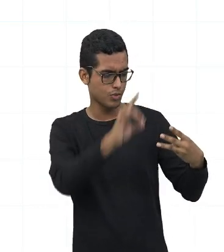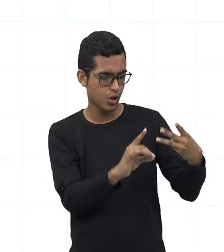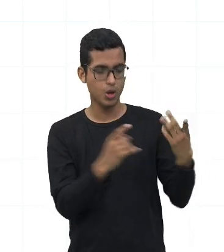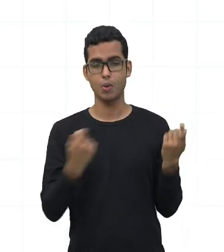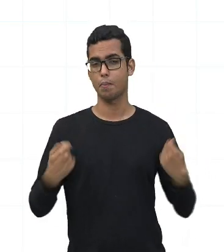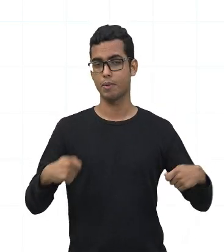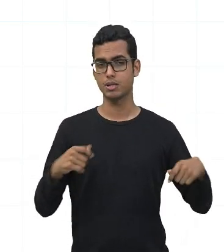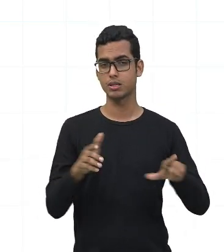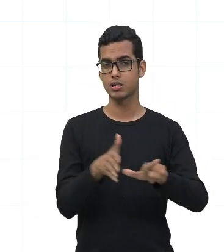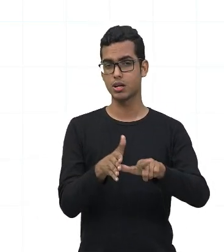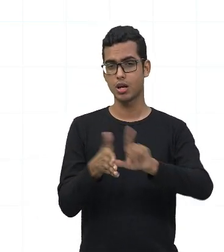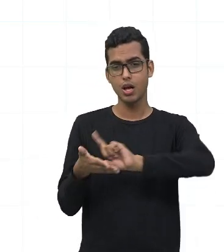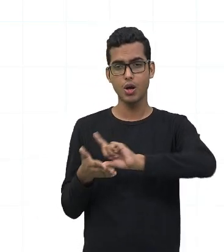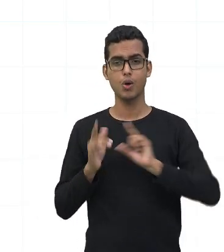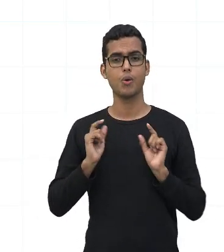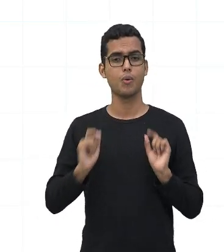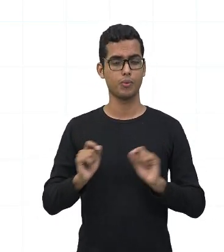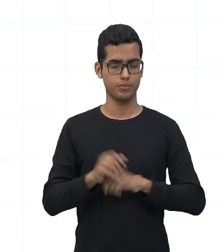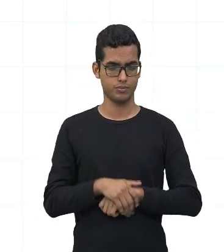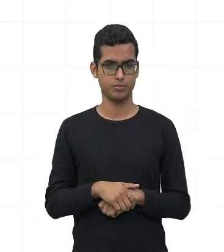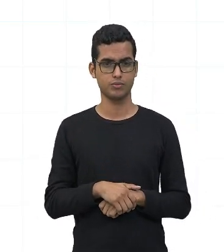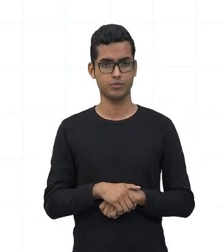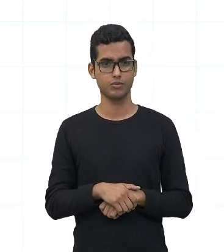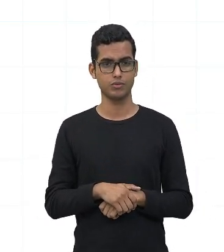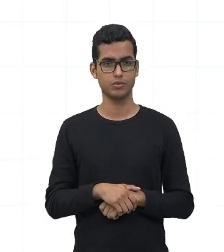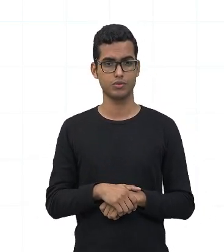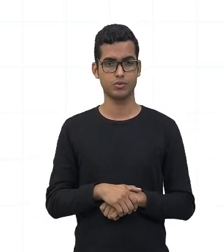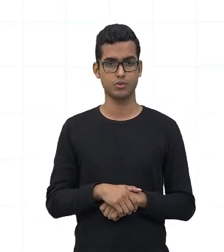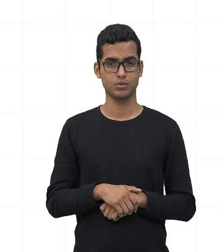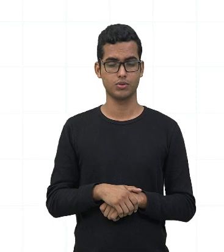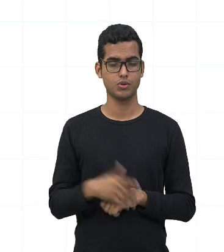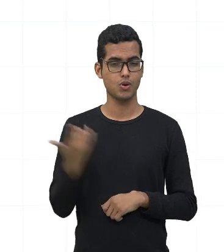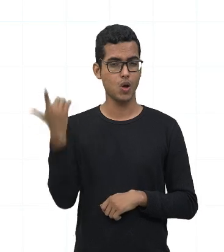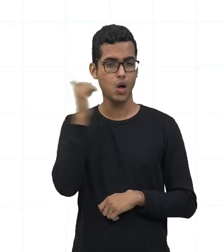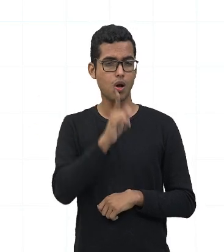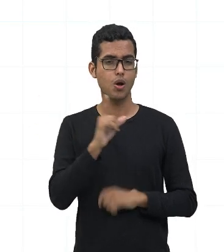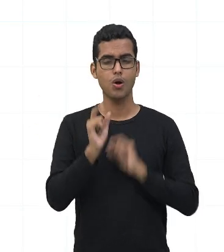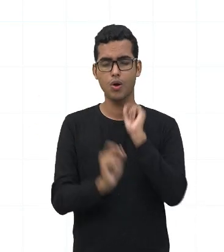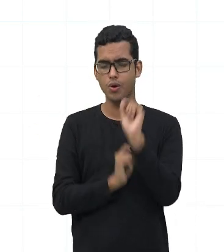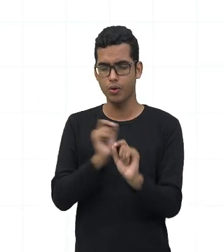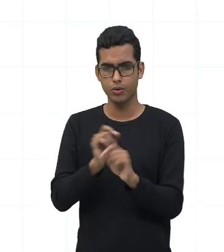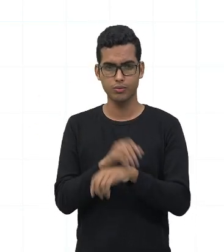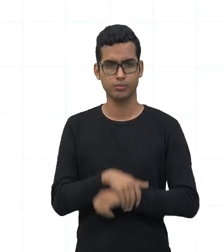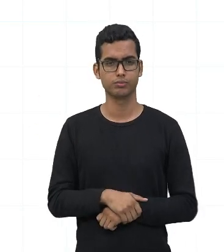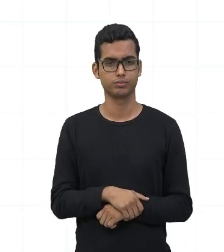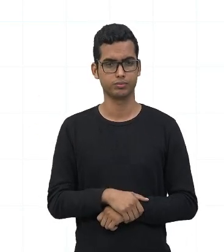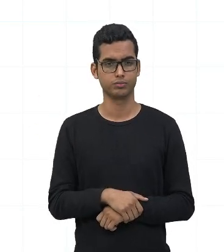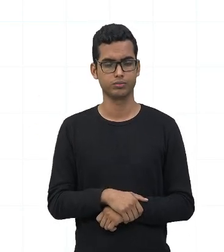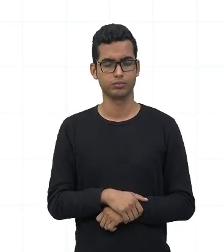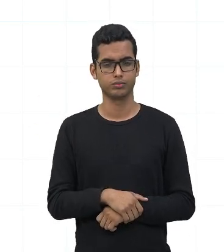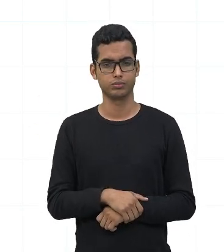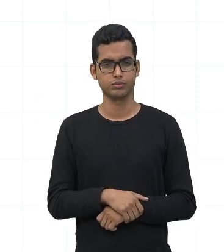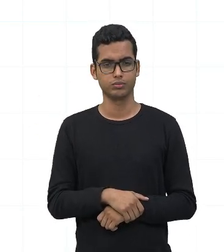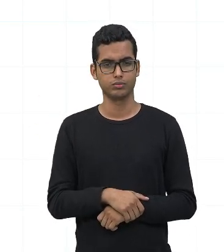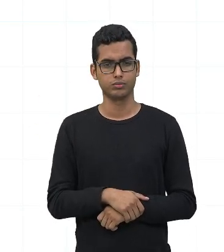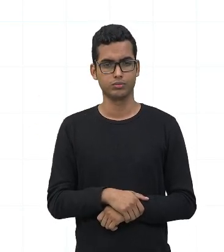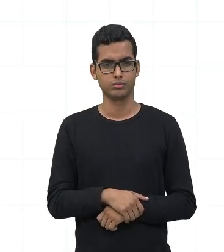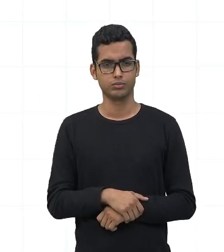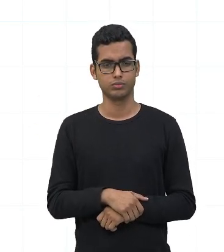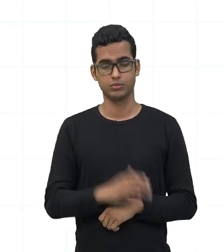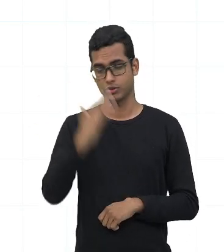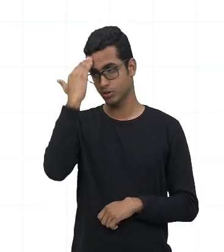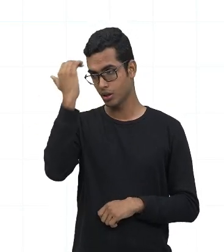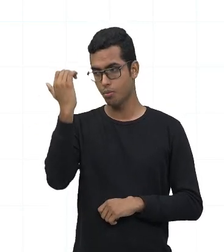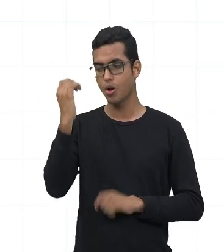desses assuntos, eu preciso chegar ao ponto que eu preciso saber o que eu quero